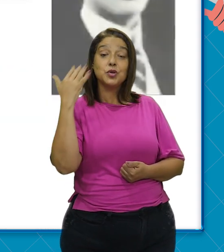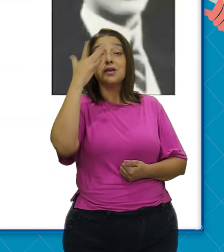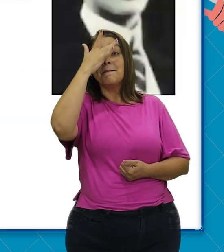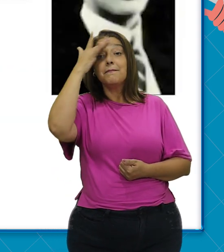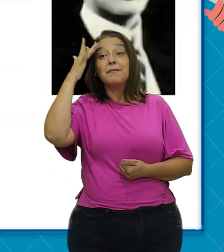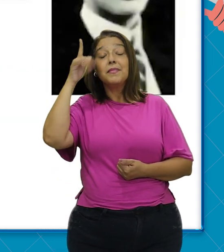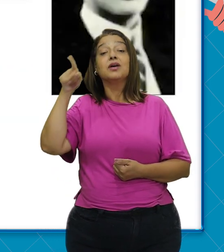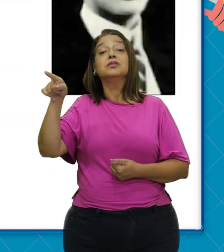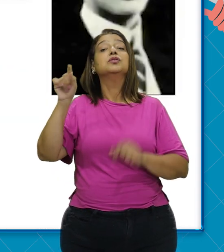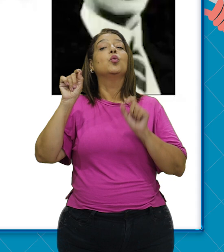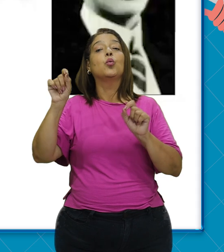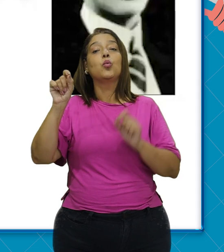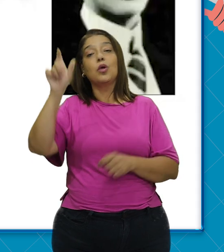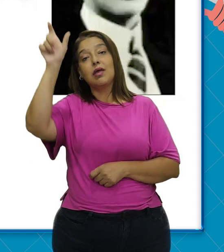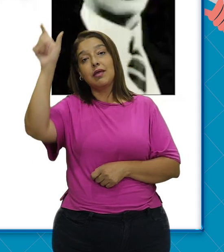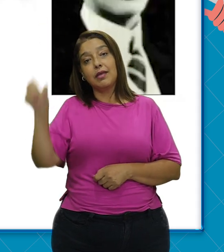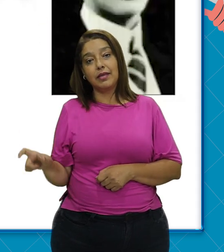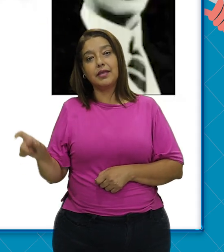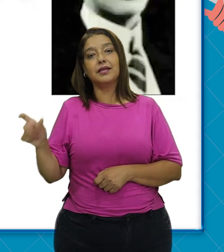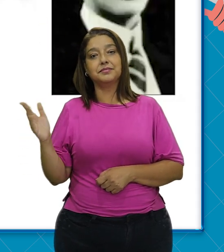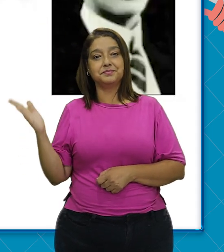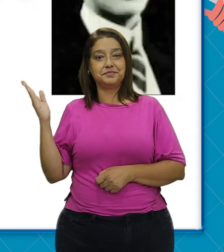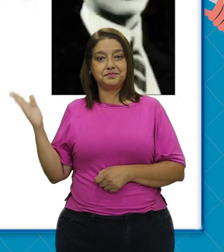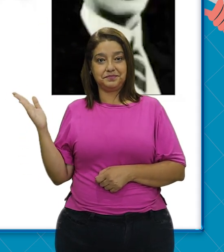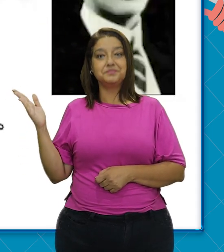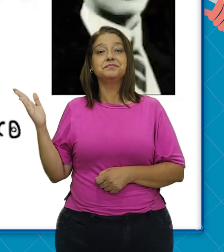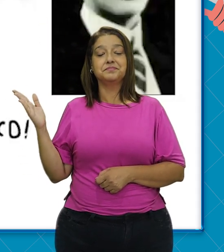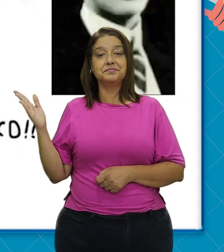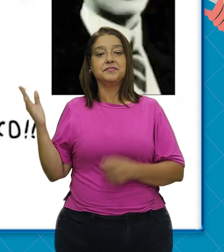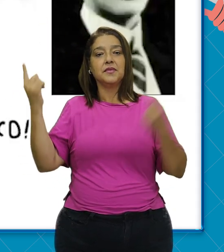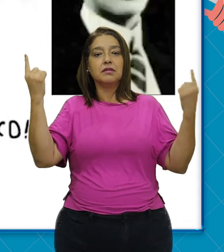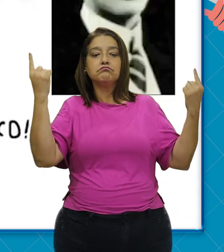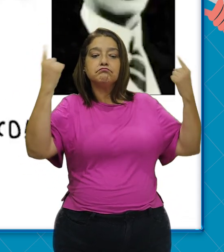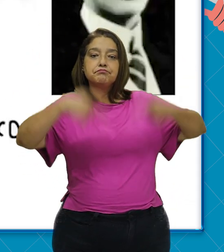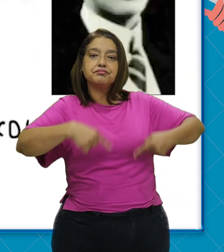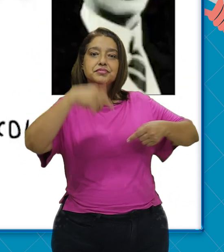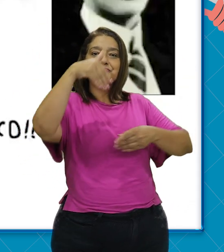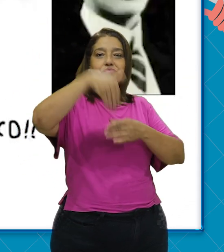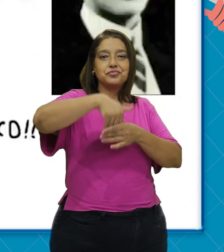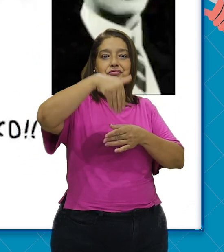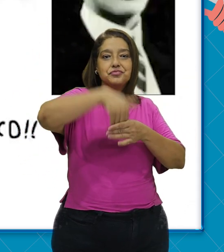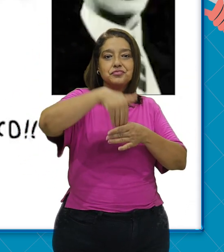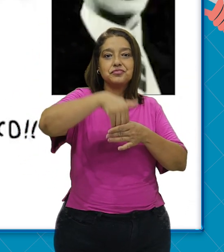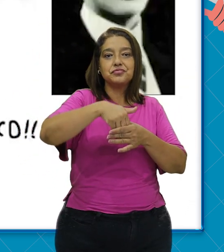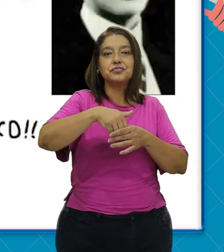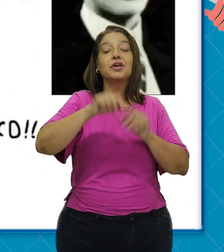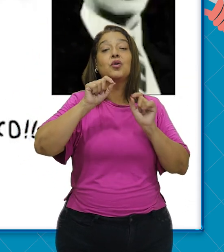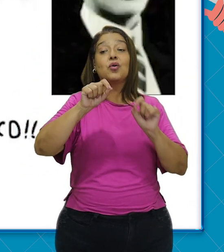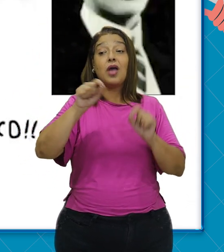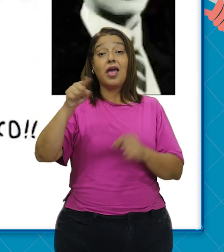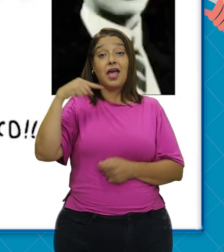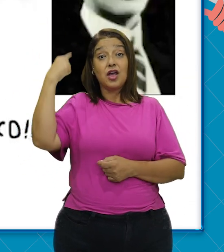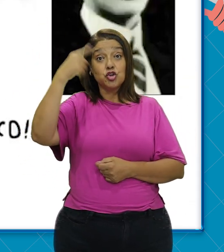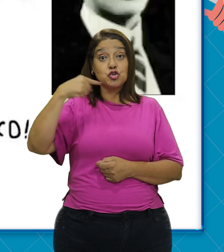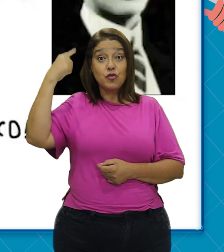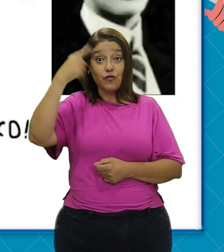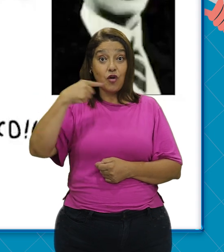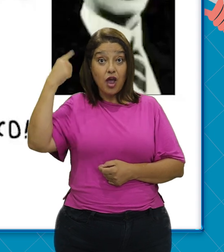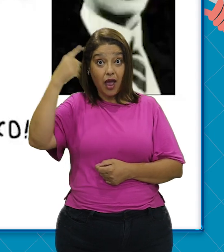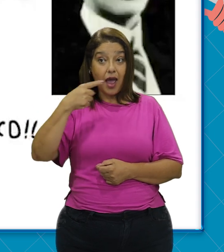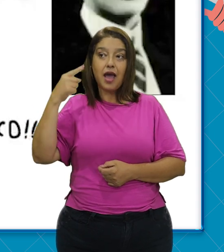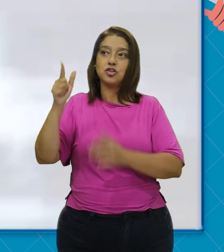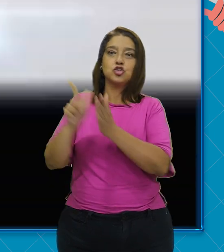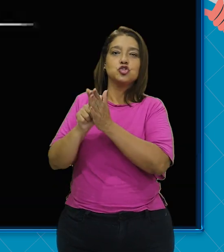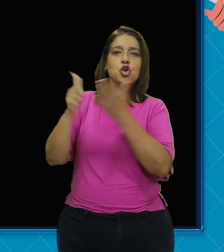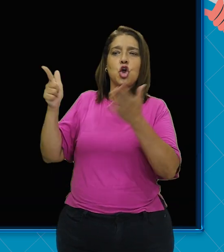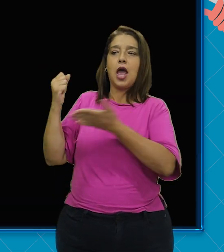seu crime foi Duarte Dantas, seu adversário político, que era um advogado e jornalista apoiado pelos